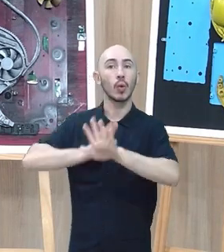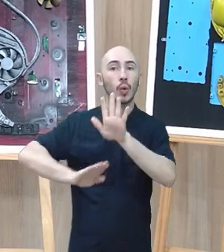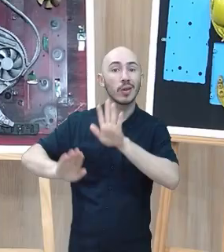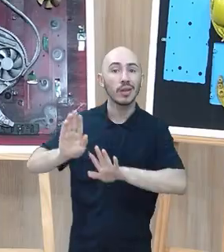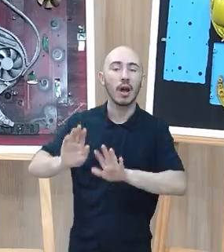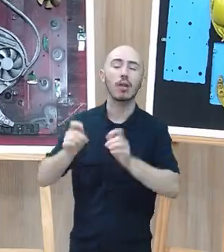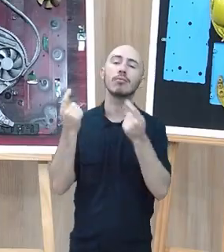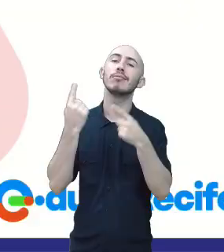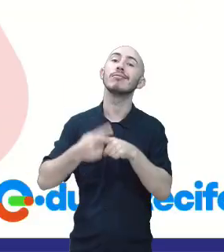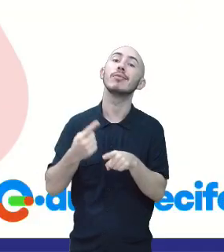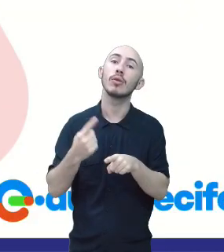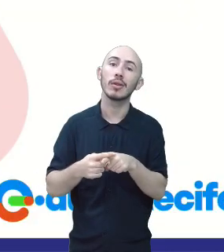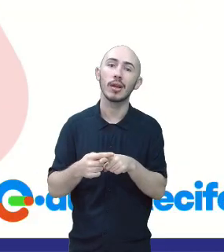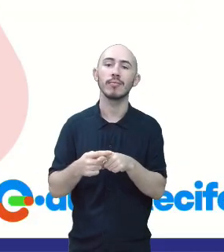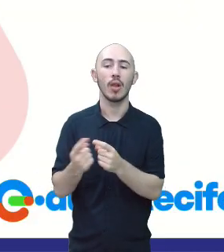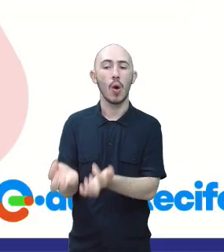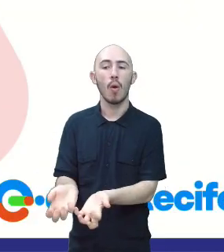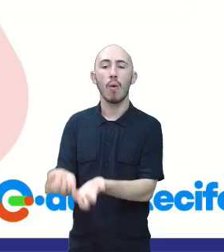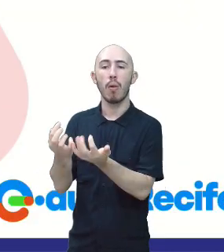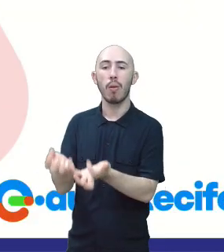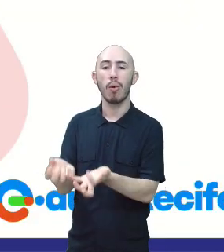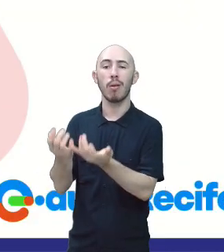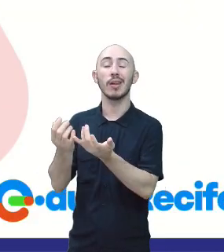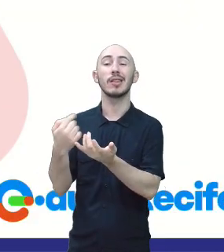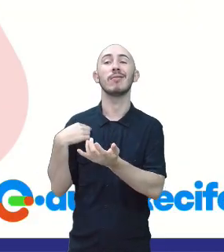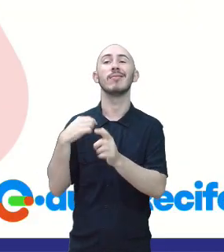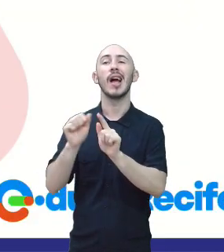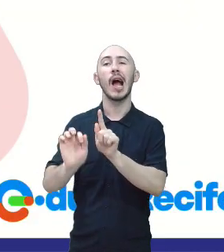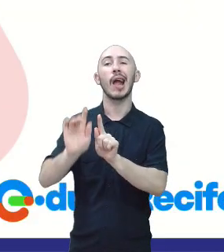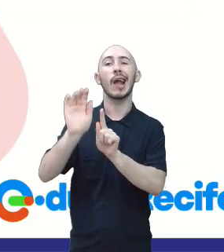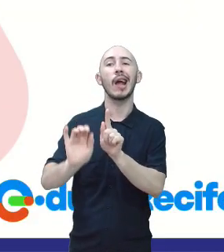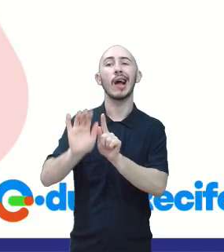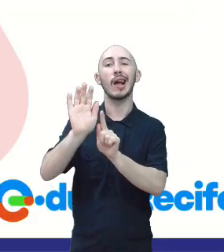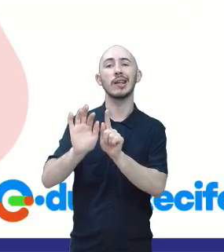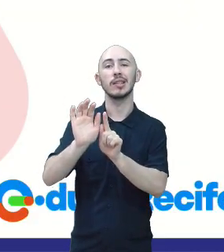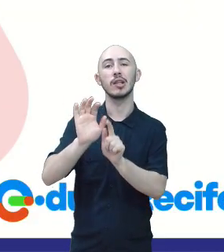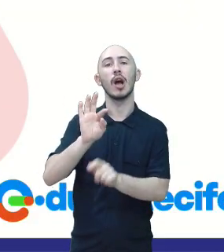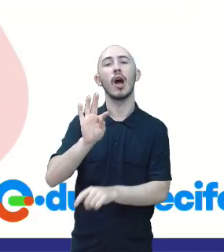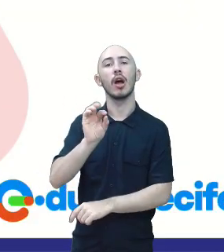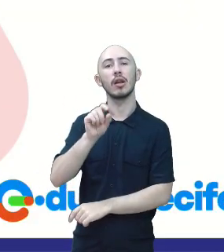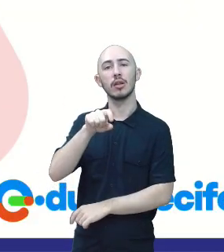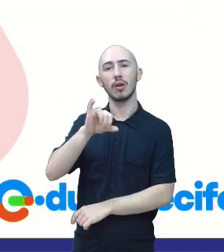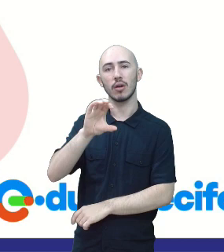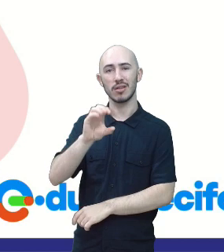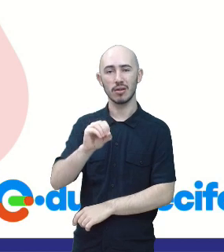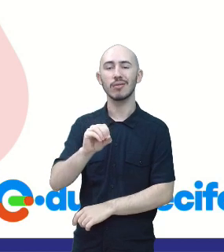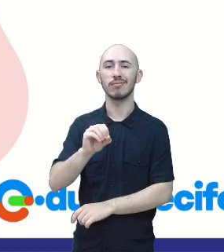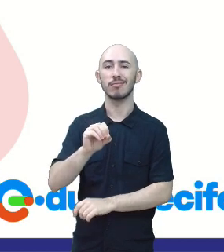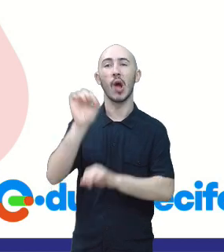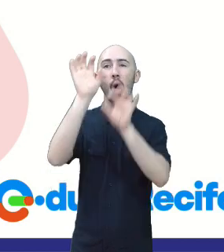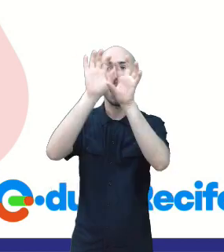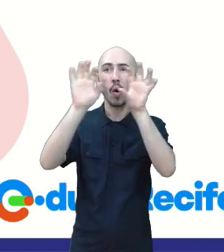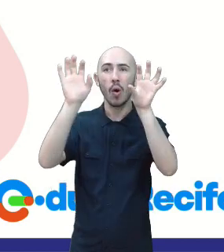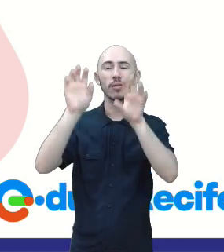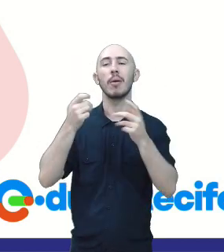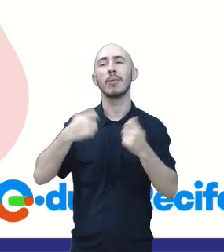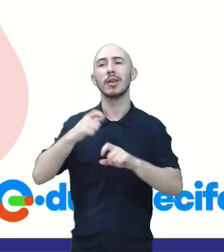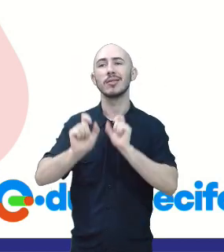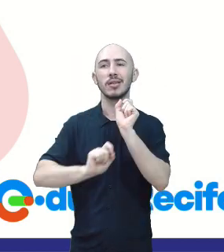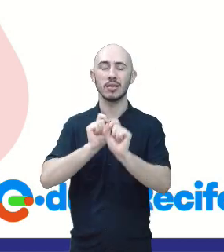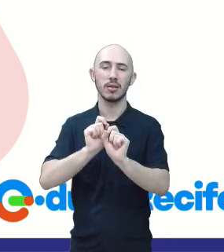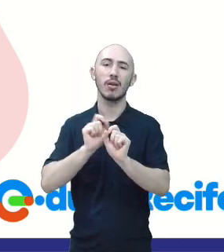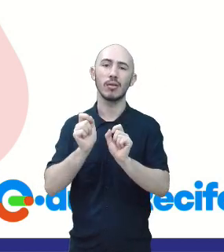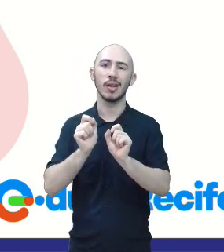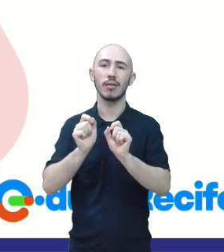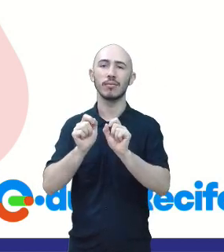na incineração são liberados gases tóxicos na atmosfera e por isso a necessidade de instalações de filtros